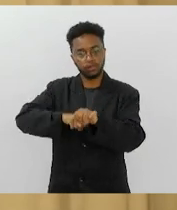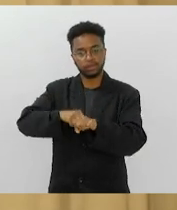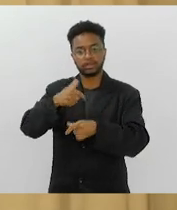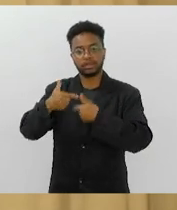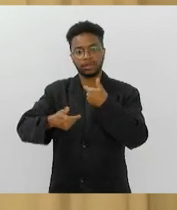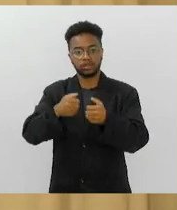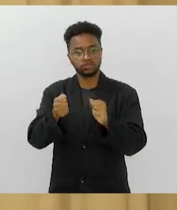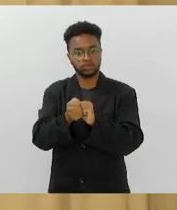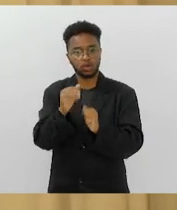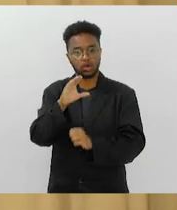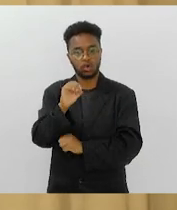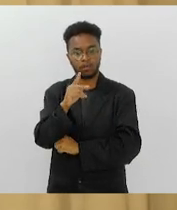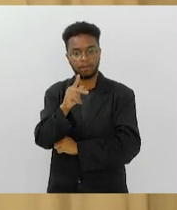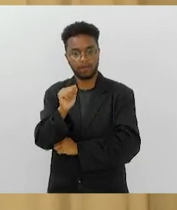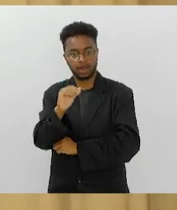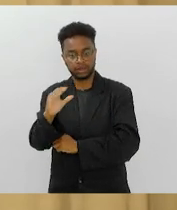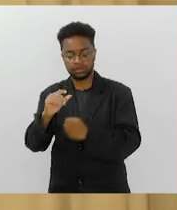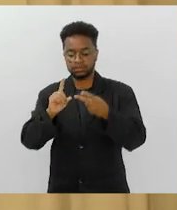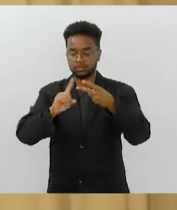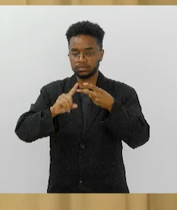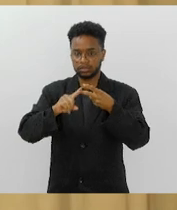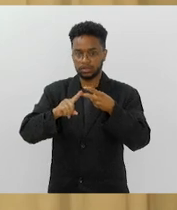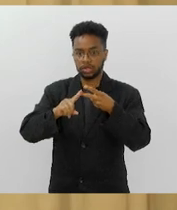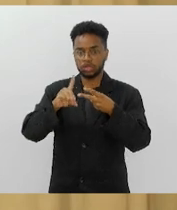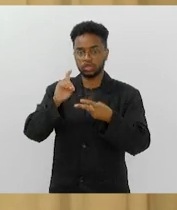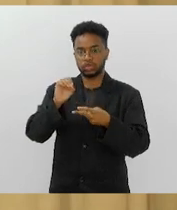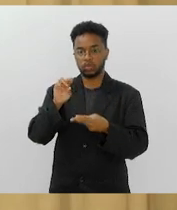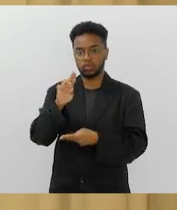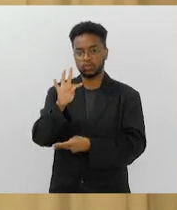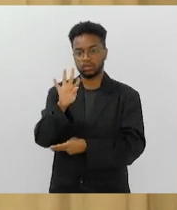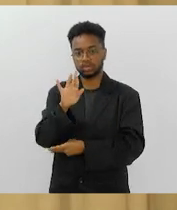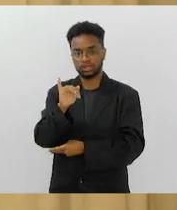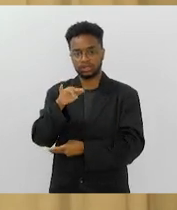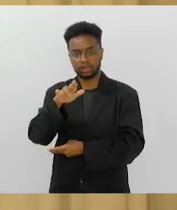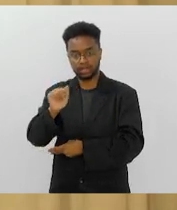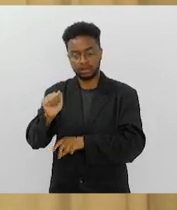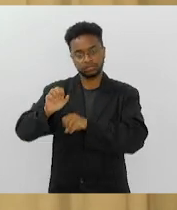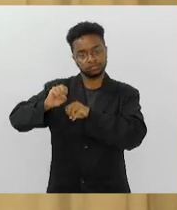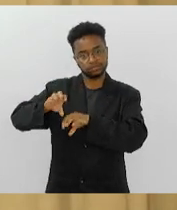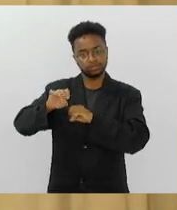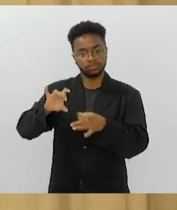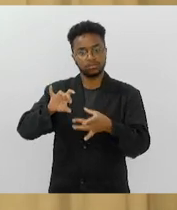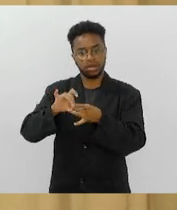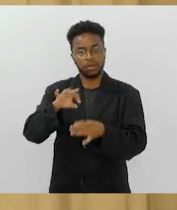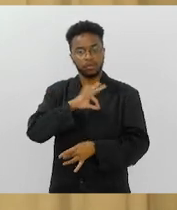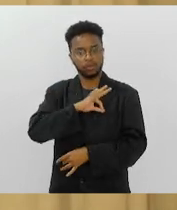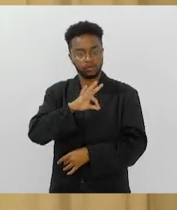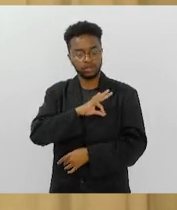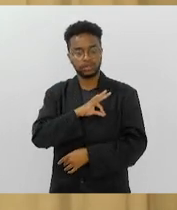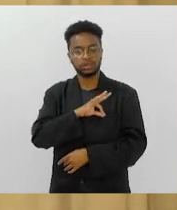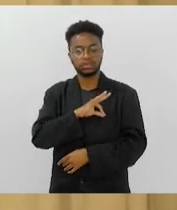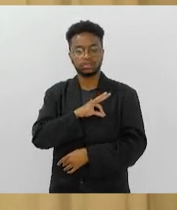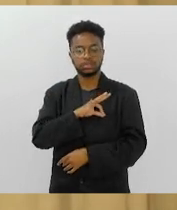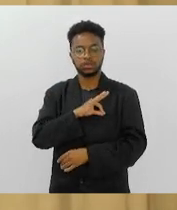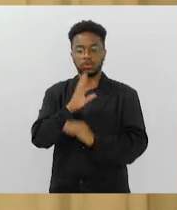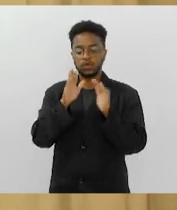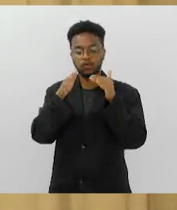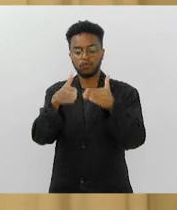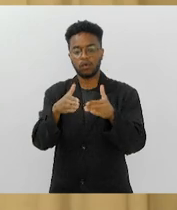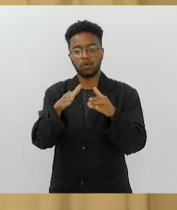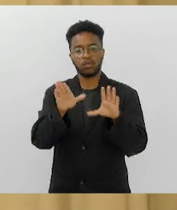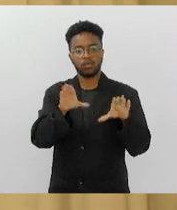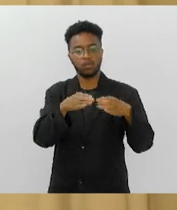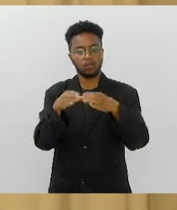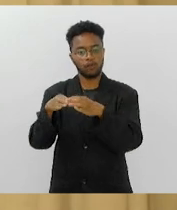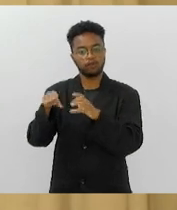COPAC. E dois, a doutrina policial militar acerca dos públicos vulneráveis, acerca